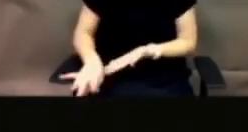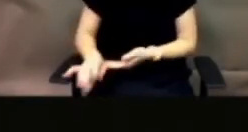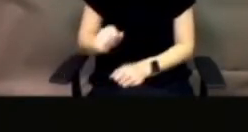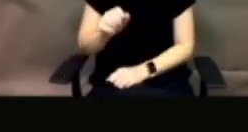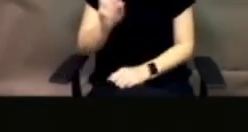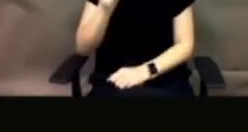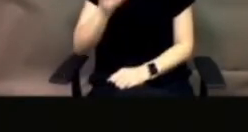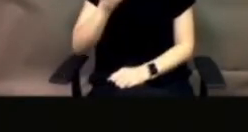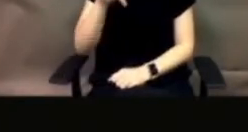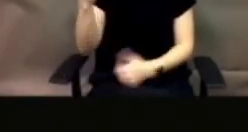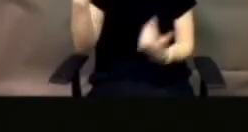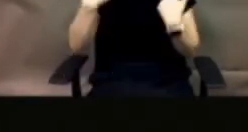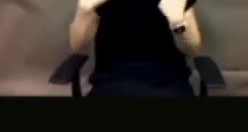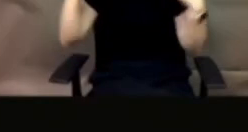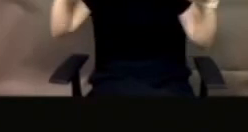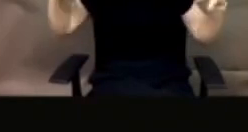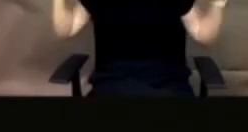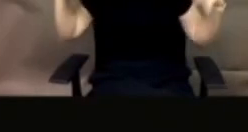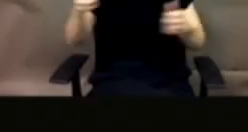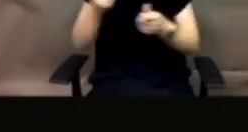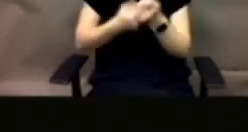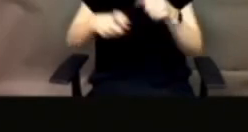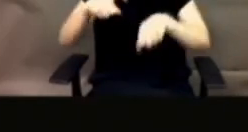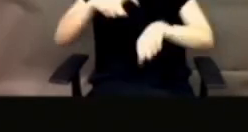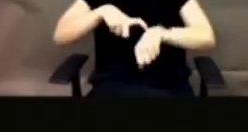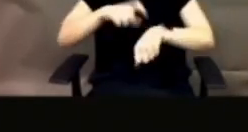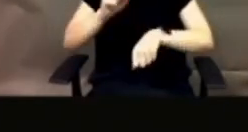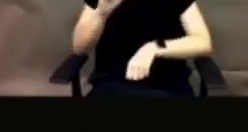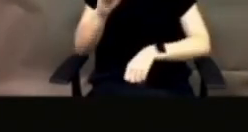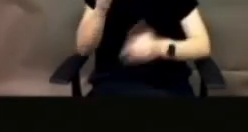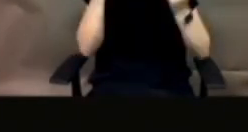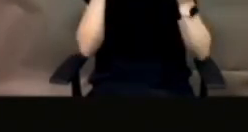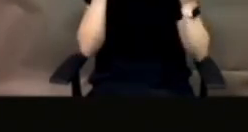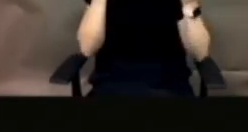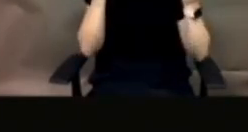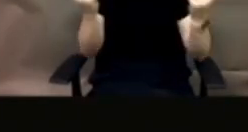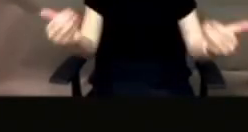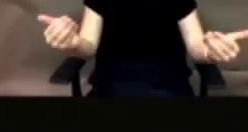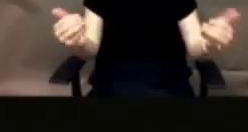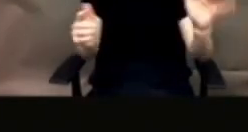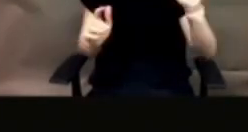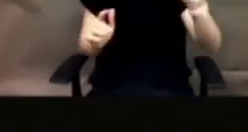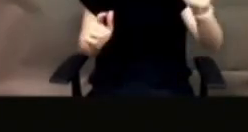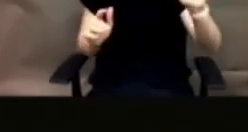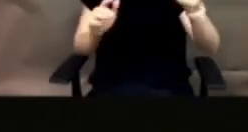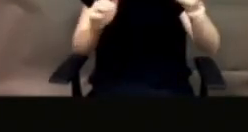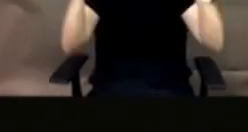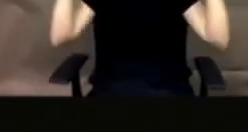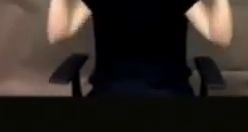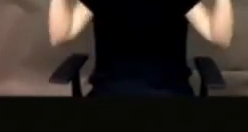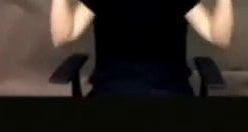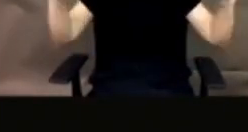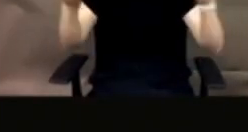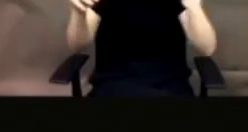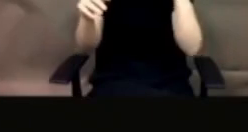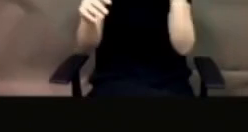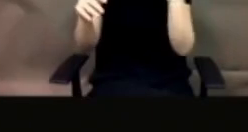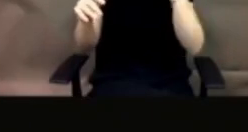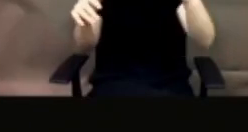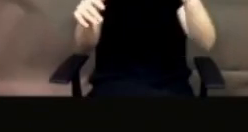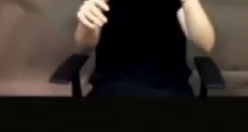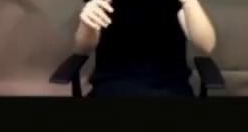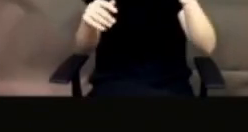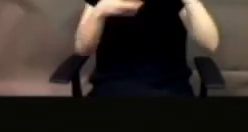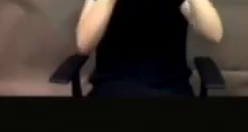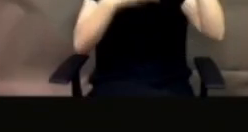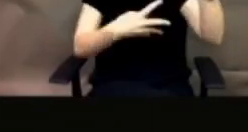temos um somzinho aqui também. Então vamos entrar na aba de som. Em vez de um miau,